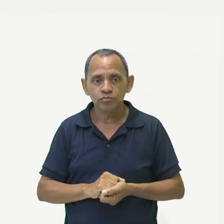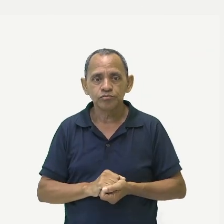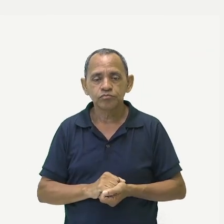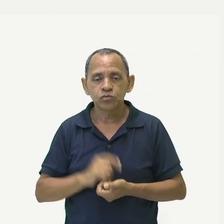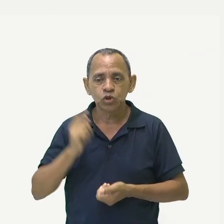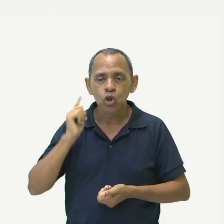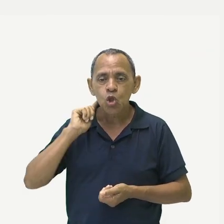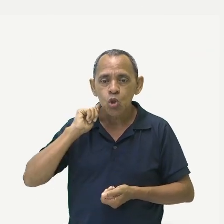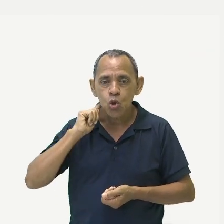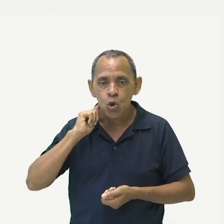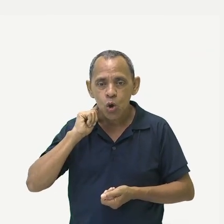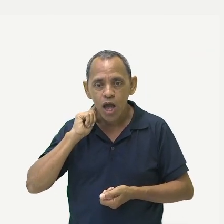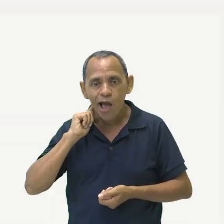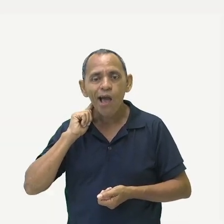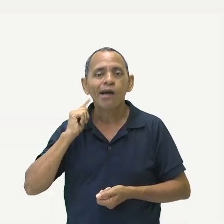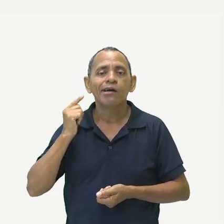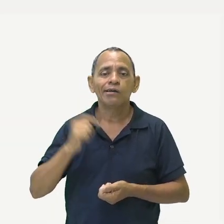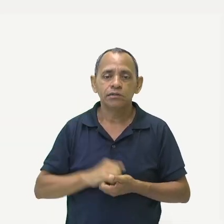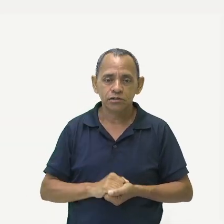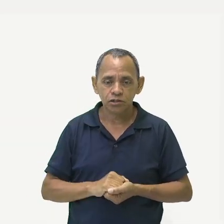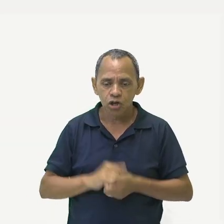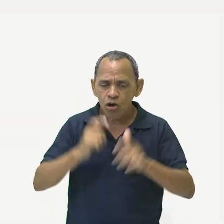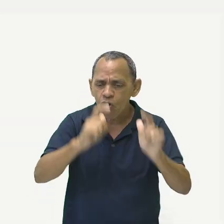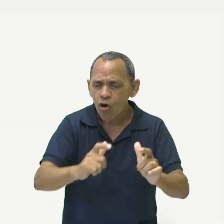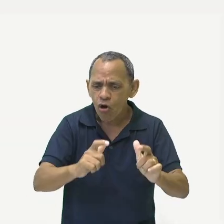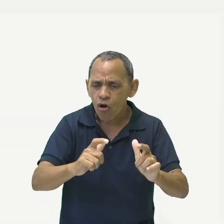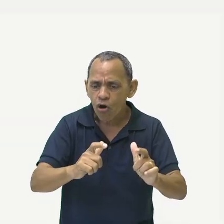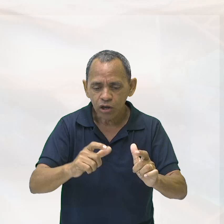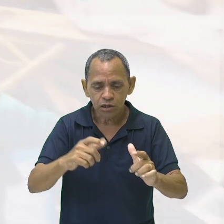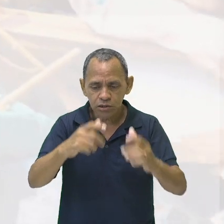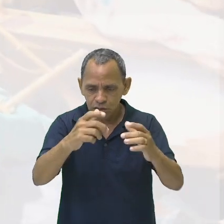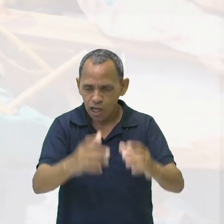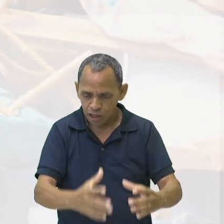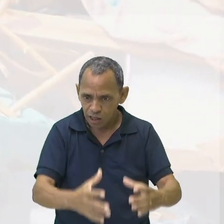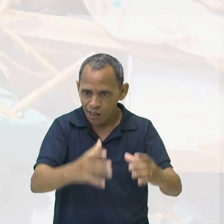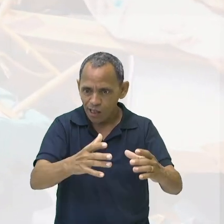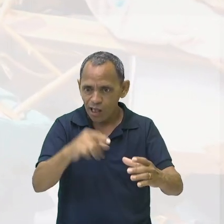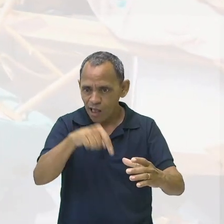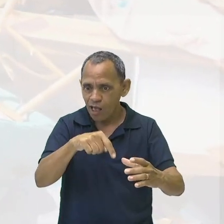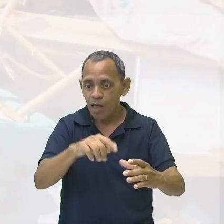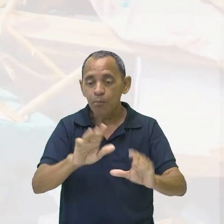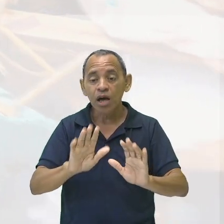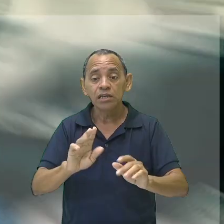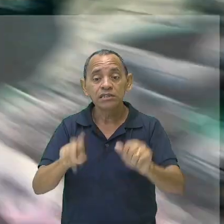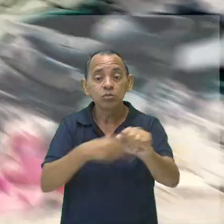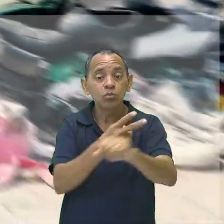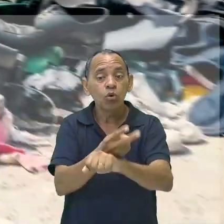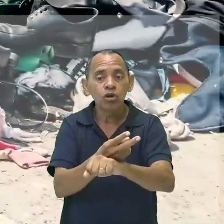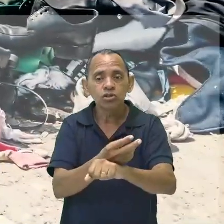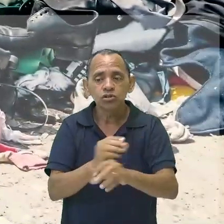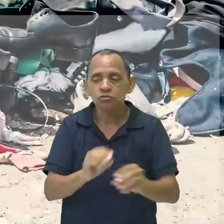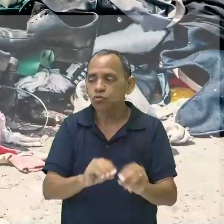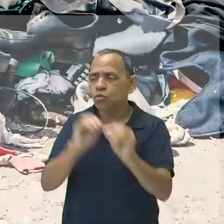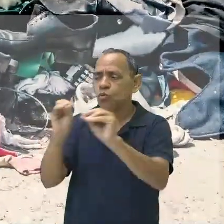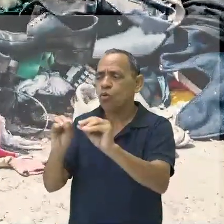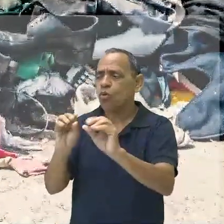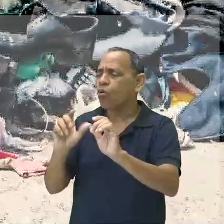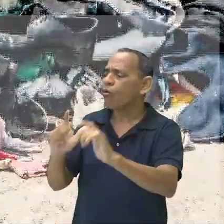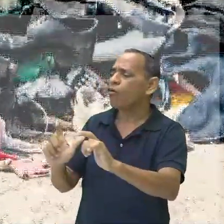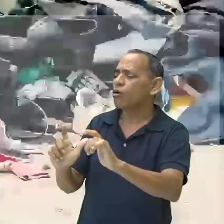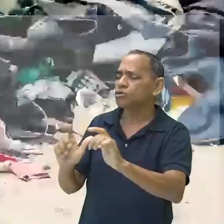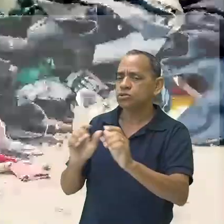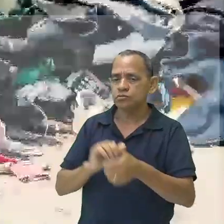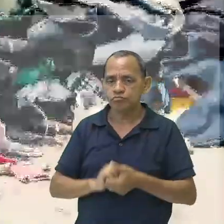depois? Onde ele vai parar? Vamos descobrir. Lixões. Grandes áreas a céu